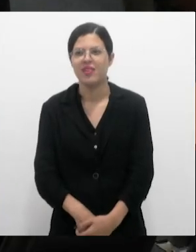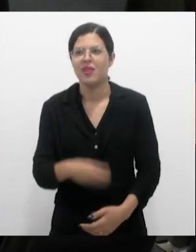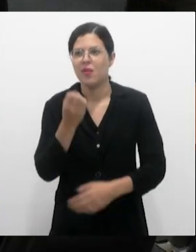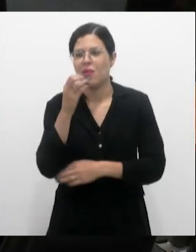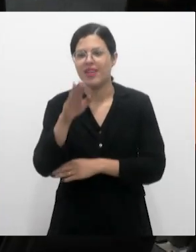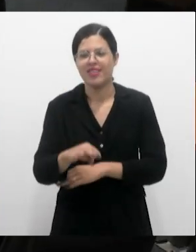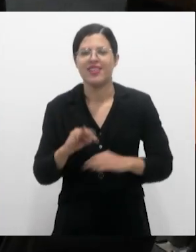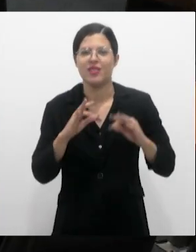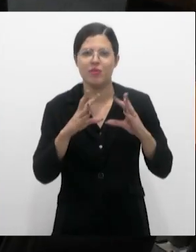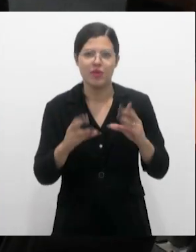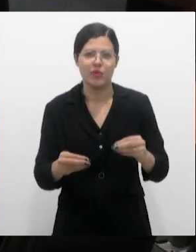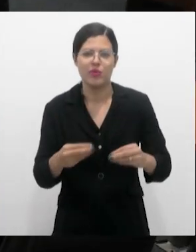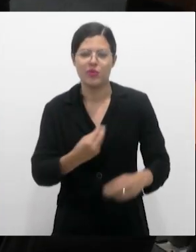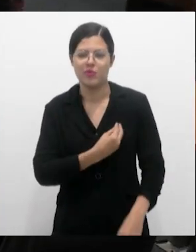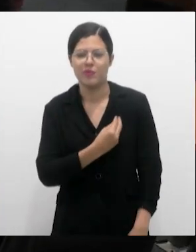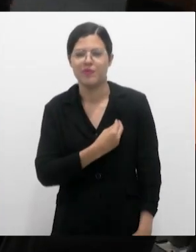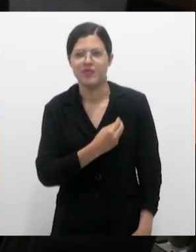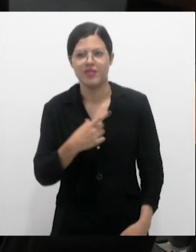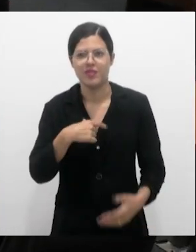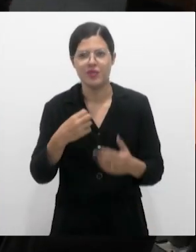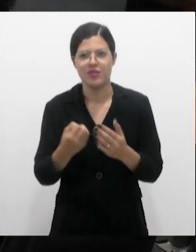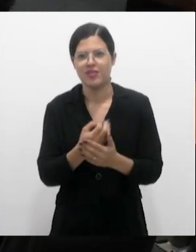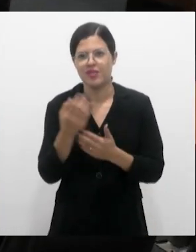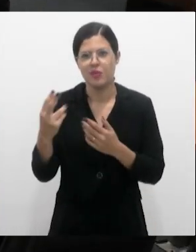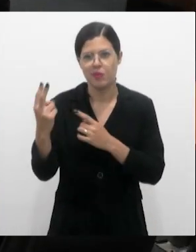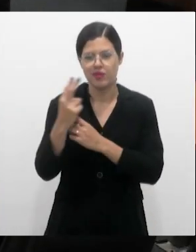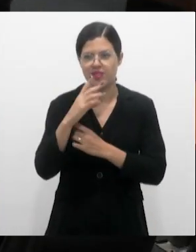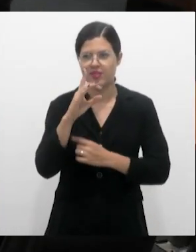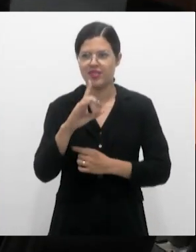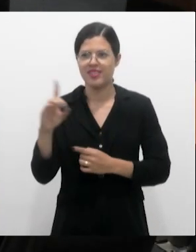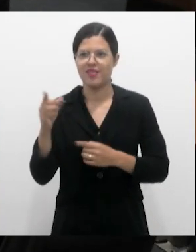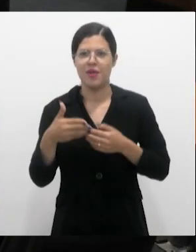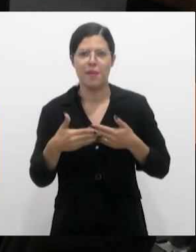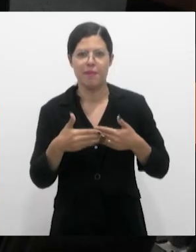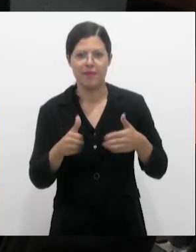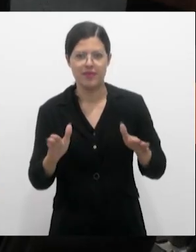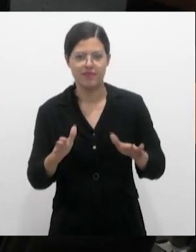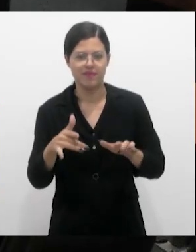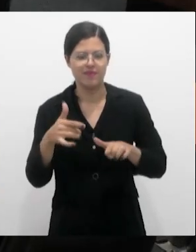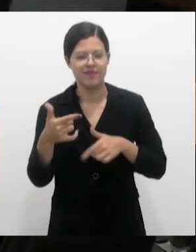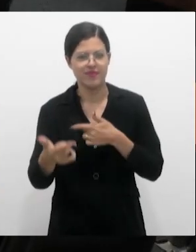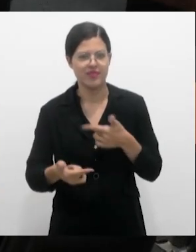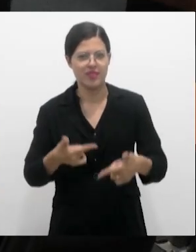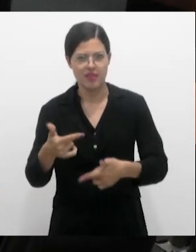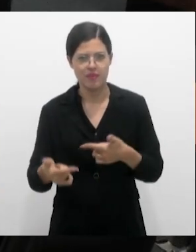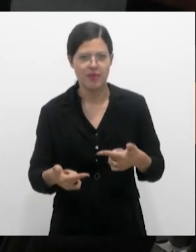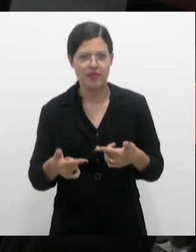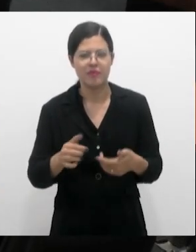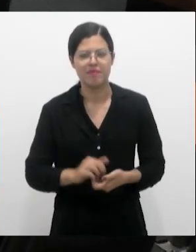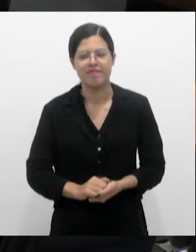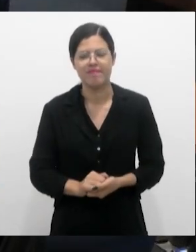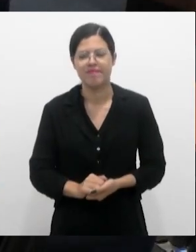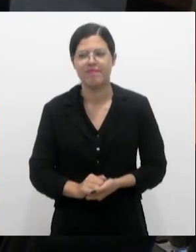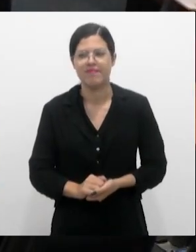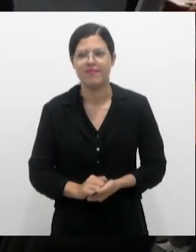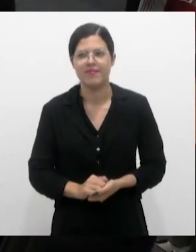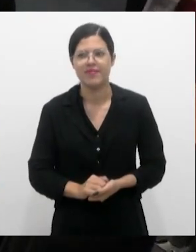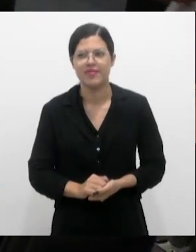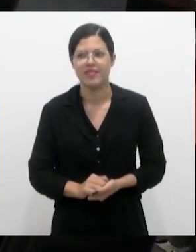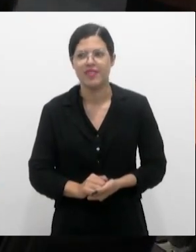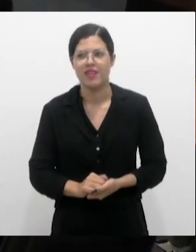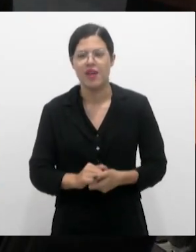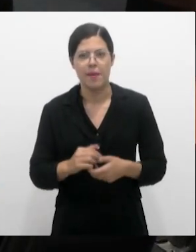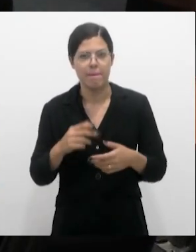Boa tarde para todos os presentes. Havendo número legal e sob a proteção de Deus, iniciamos os nossos trabalhos. Está aberta a sessão. A